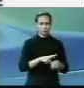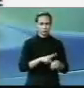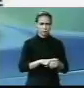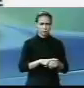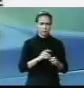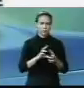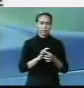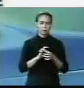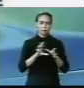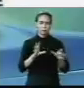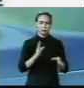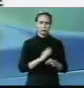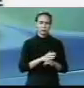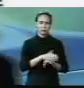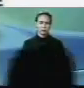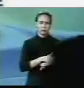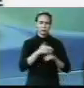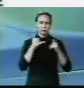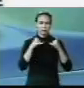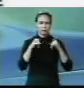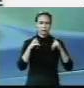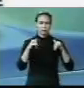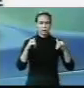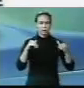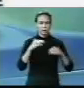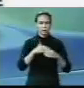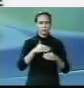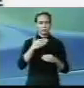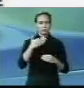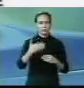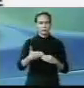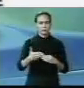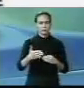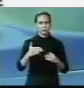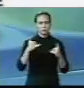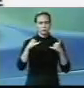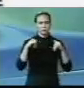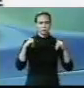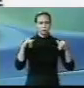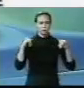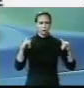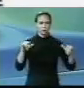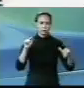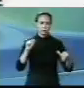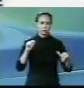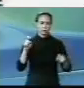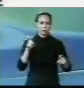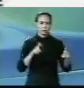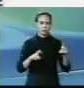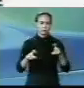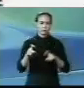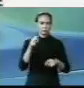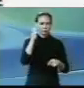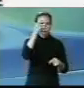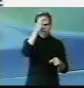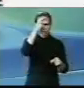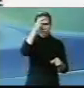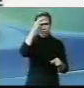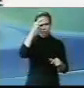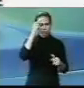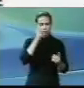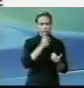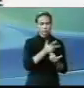permite acesso a redes externas à rede em que o computador cliente está